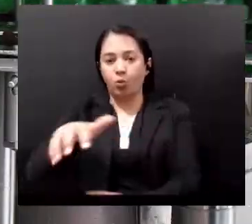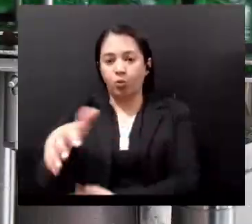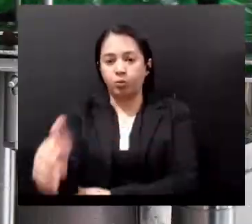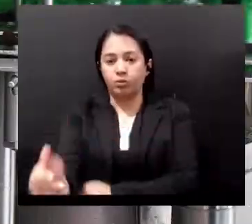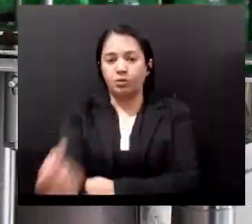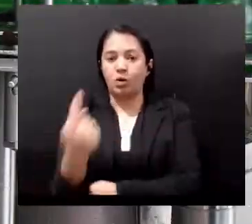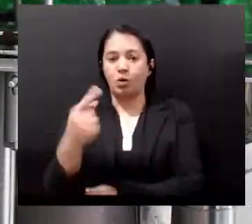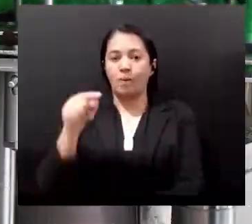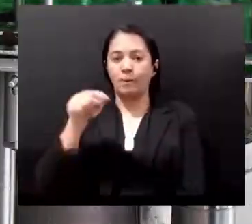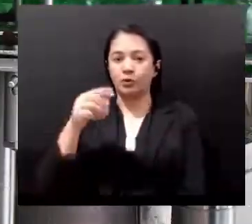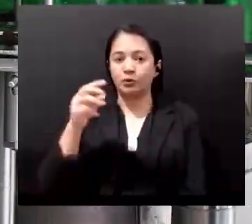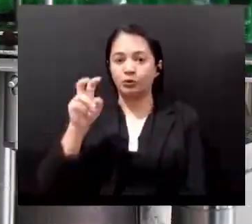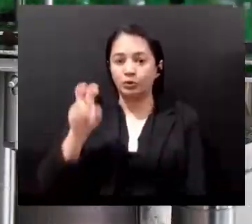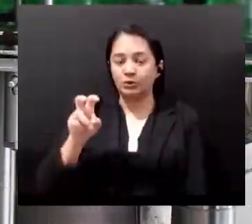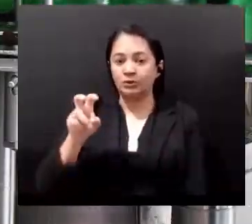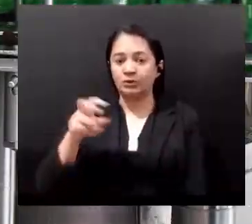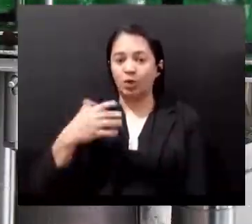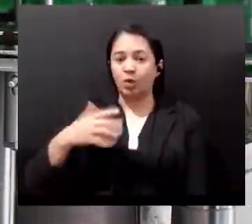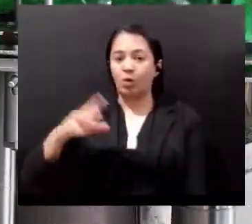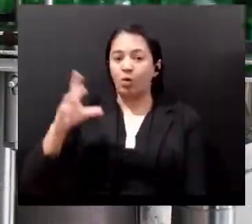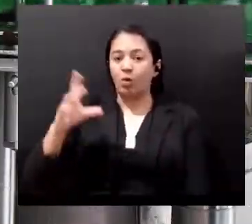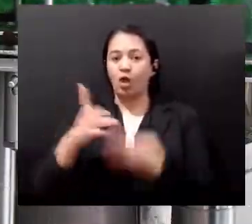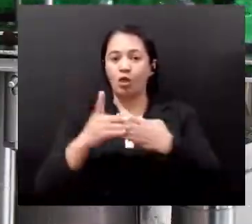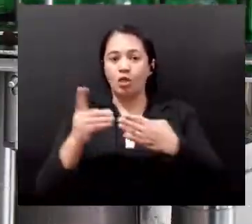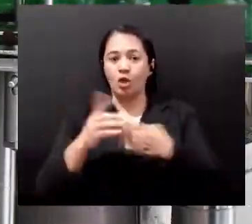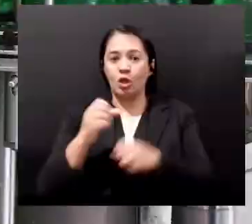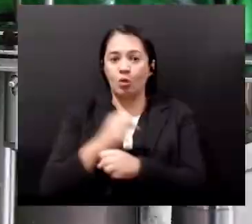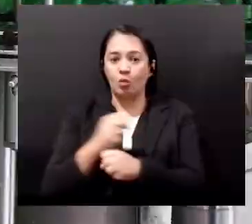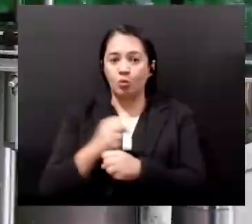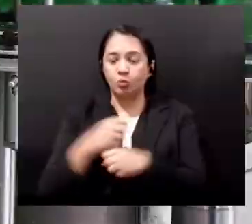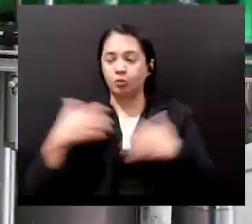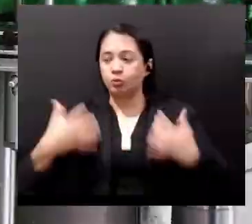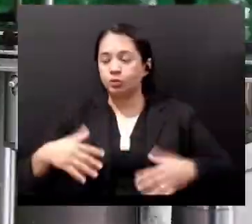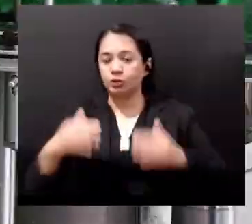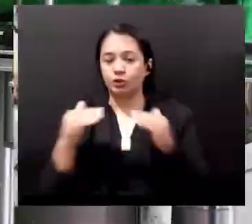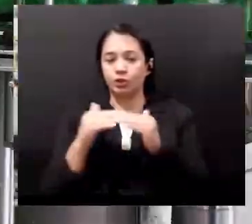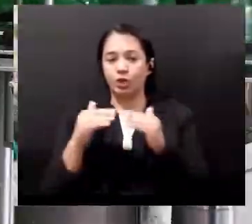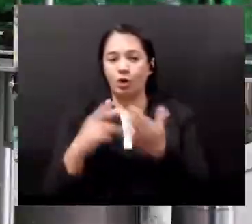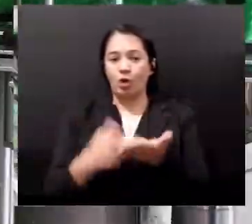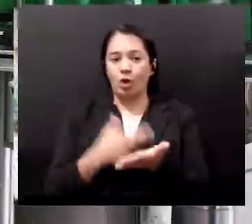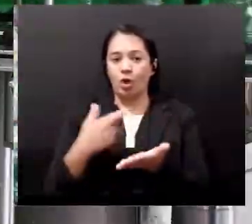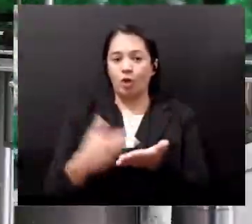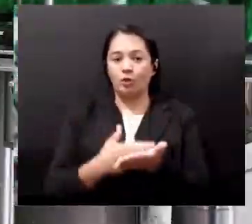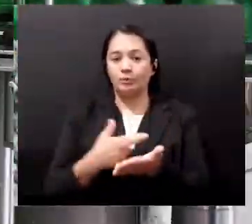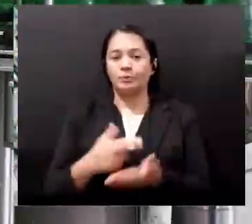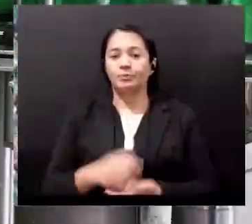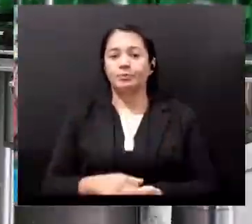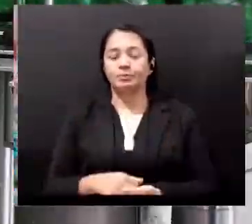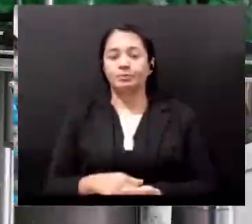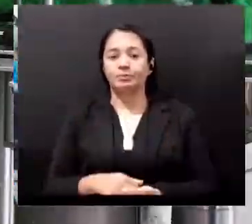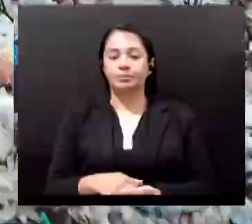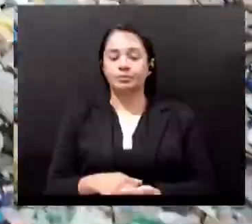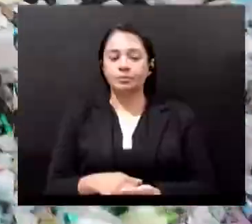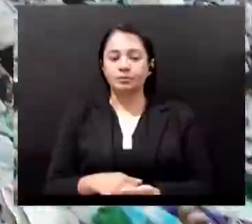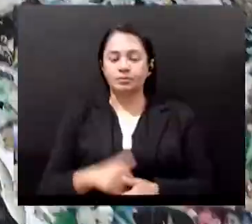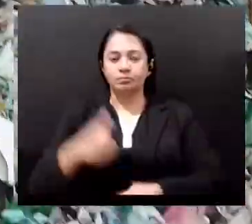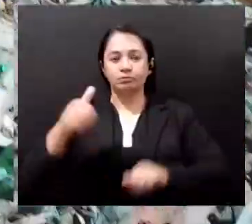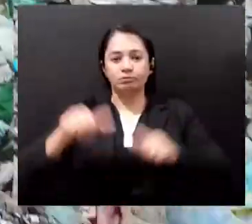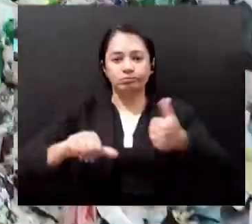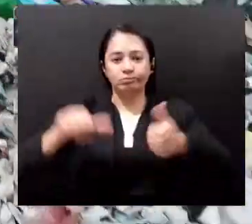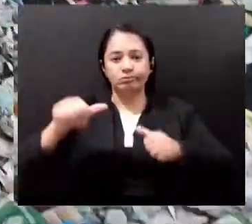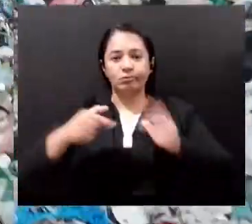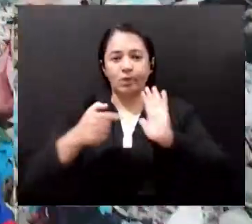de 1,5 trilhão de dólares por ano, segundo a revista científica The Lancet. A